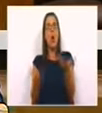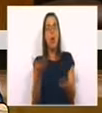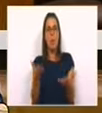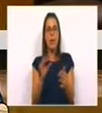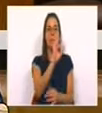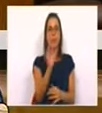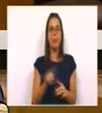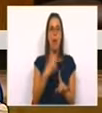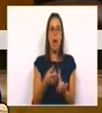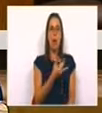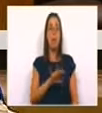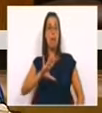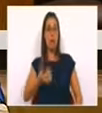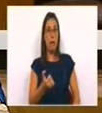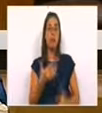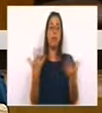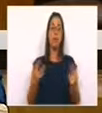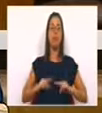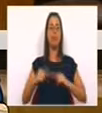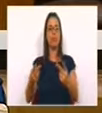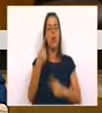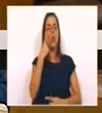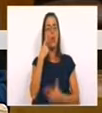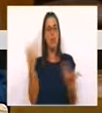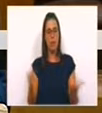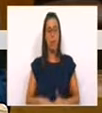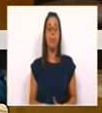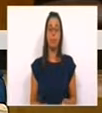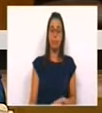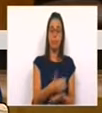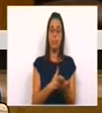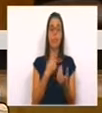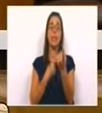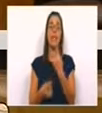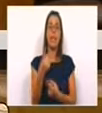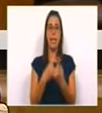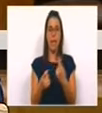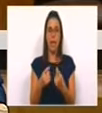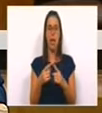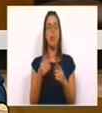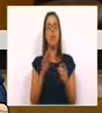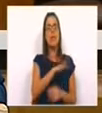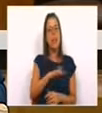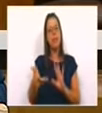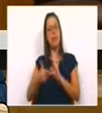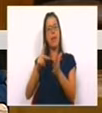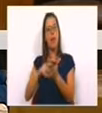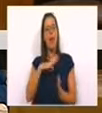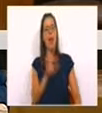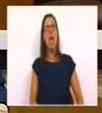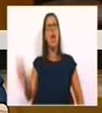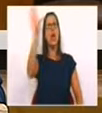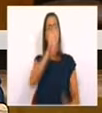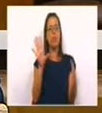relativamente a dotações de 2015 e pela transferência de conhecimento. Os dados do inquérito ao potencial científico e tecnológico nacional